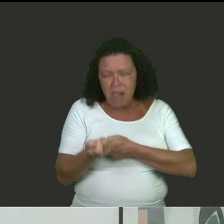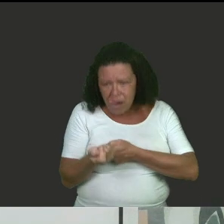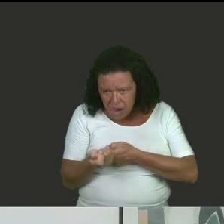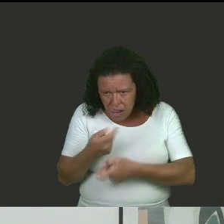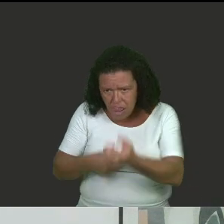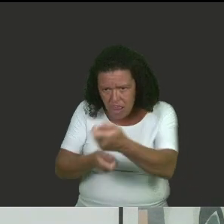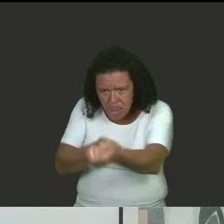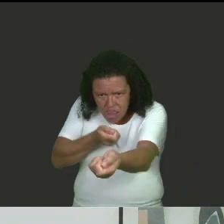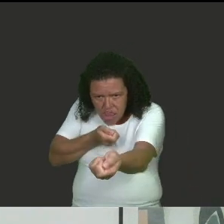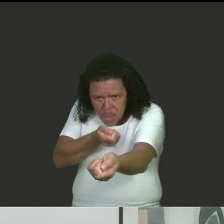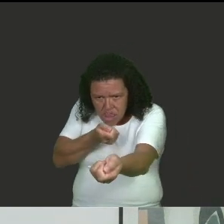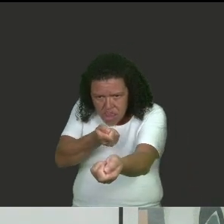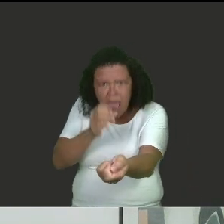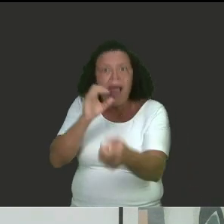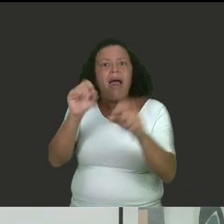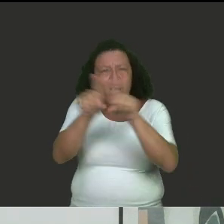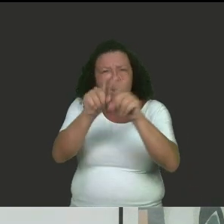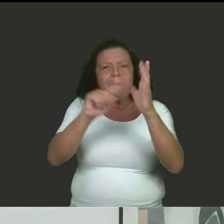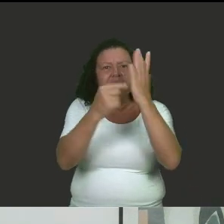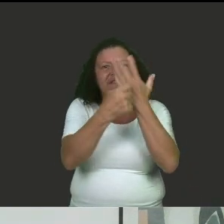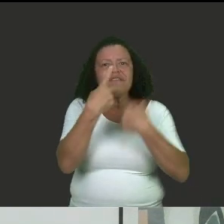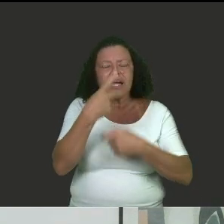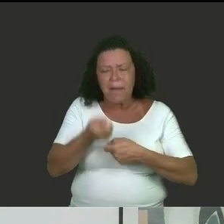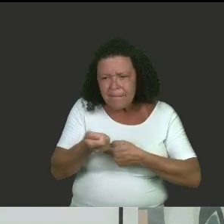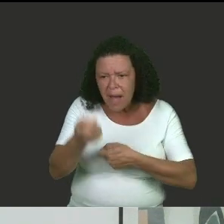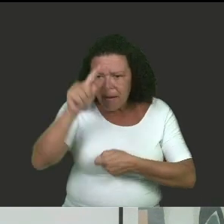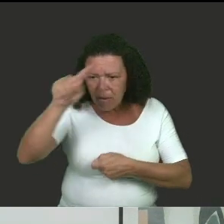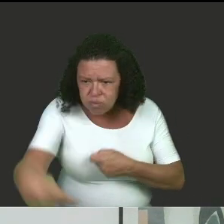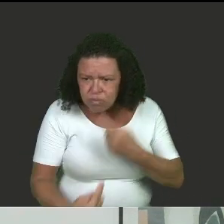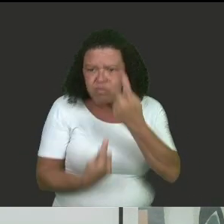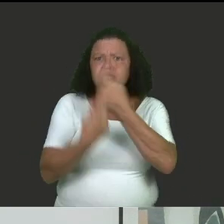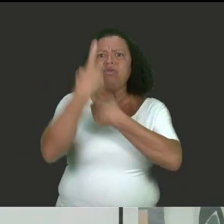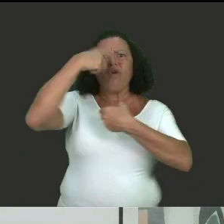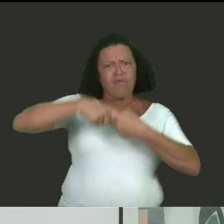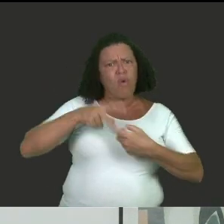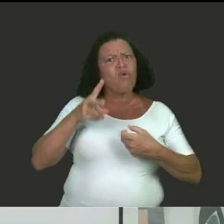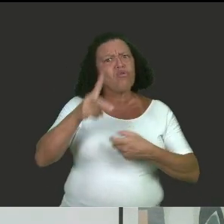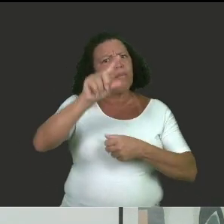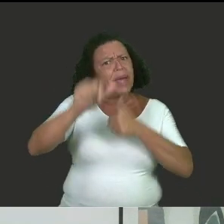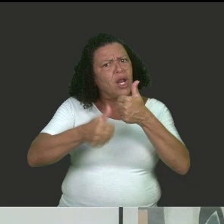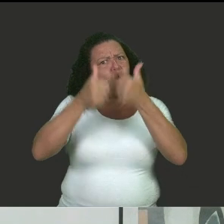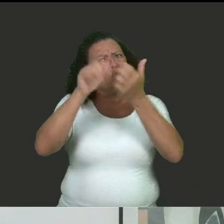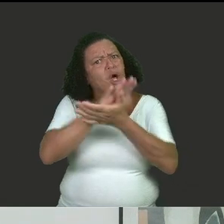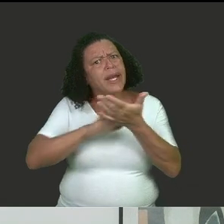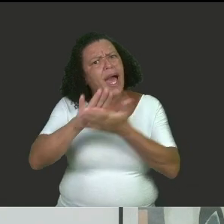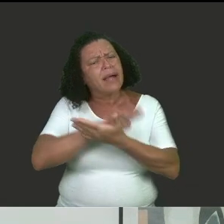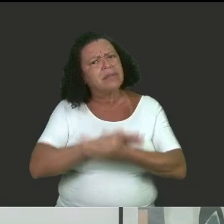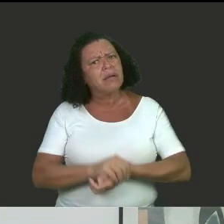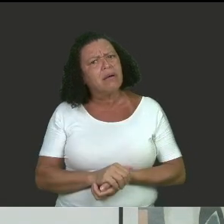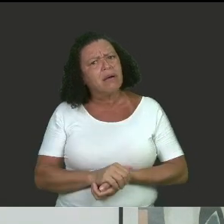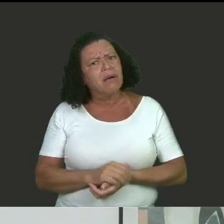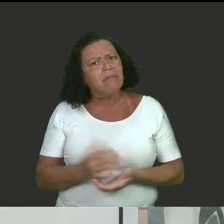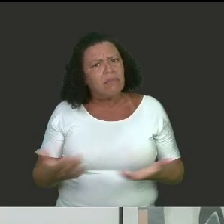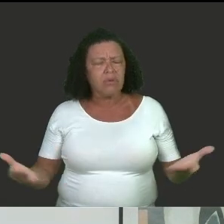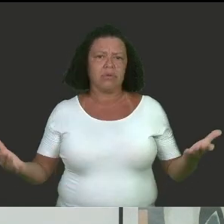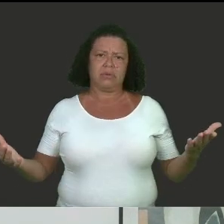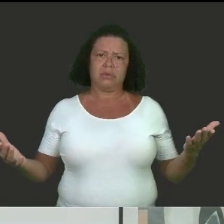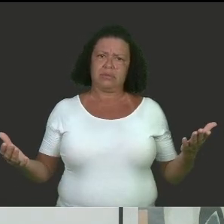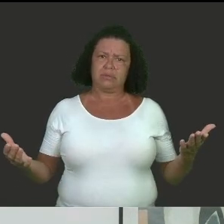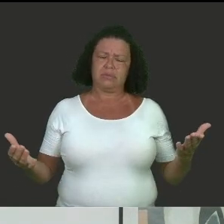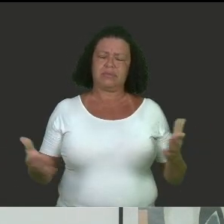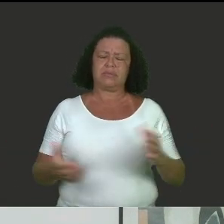o nosso volume, se a gente não crescer, a gente vai acabar caindo sempre no mesmo buraco,